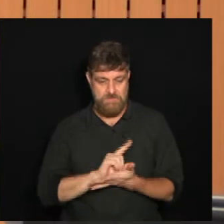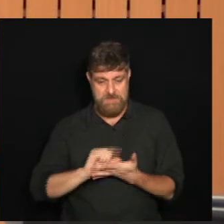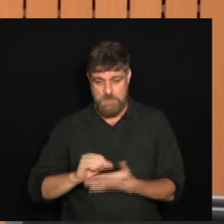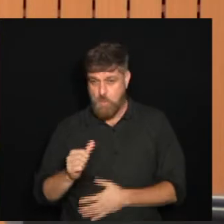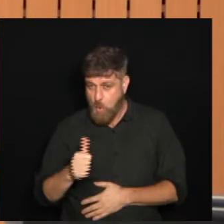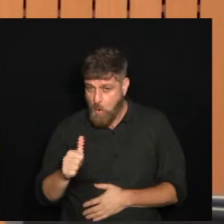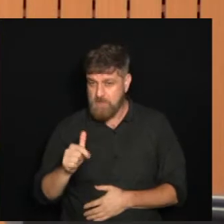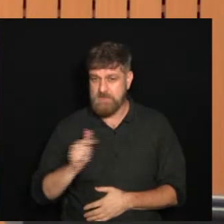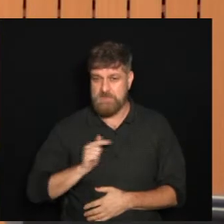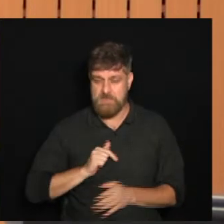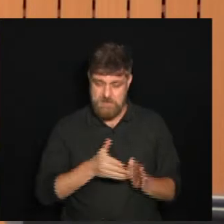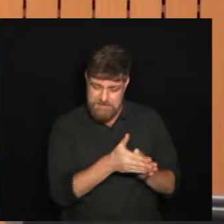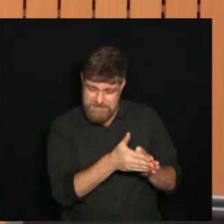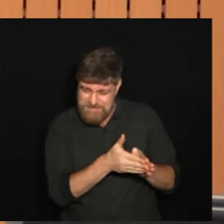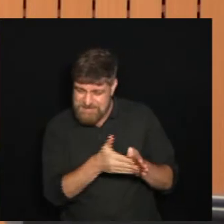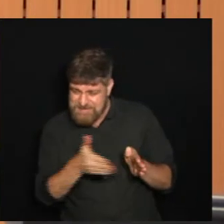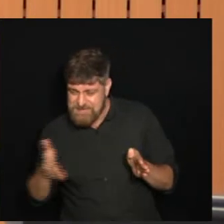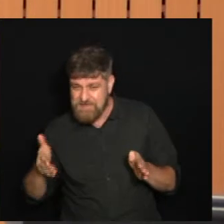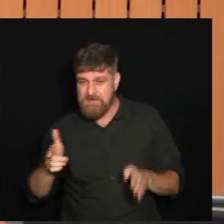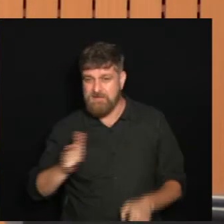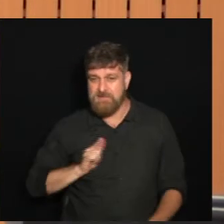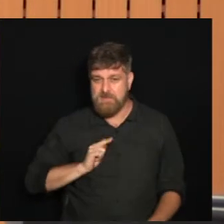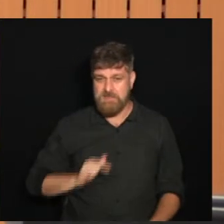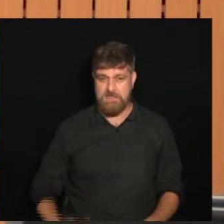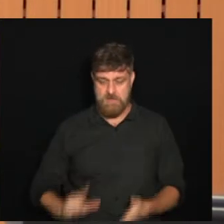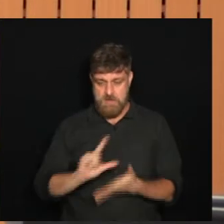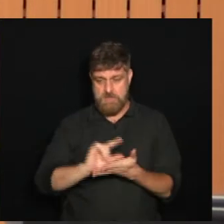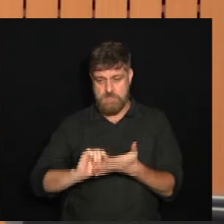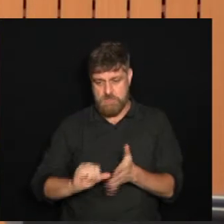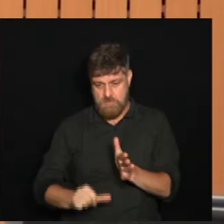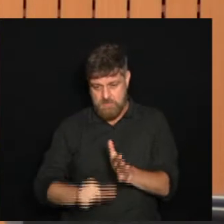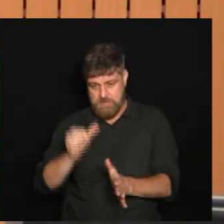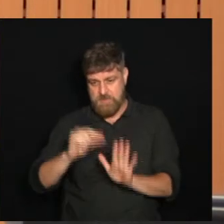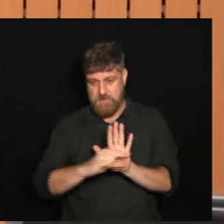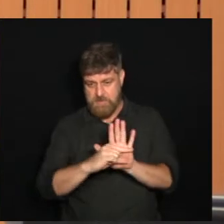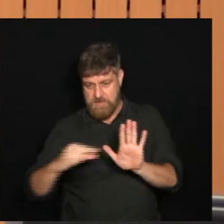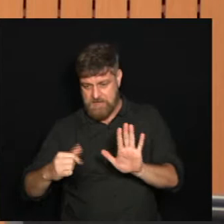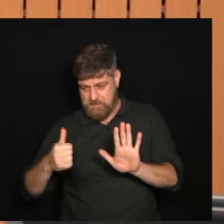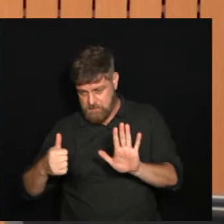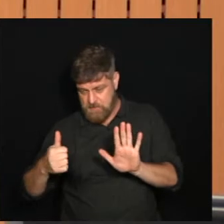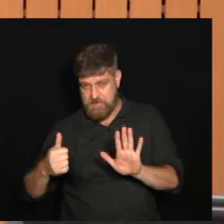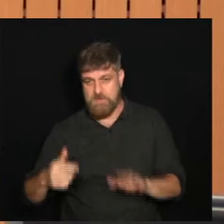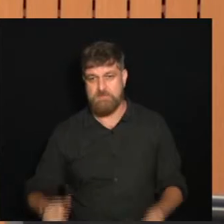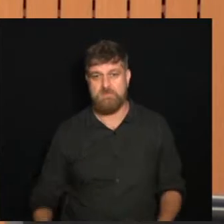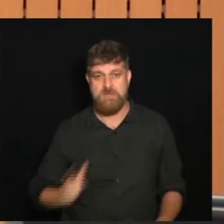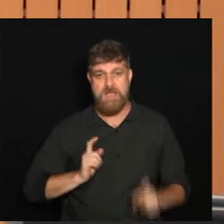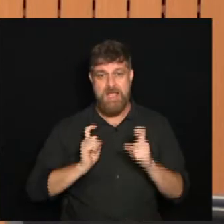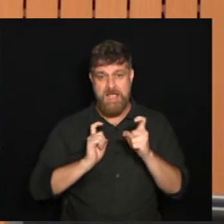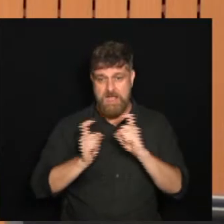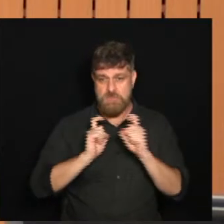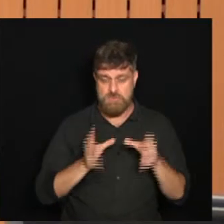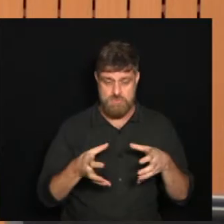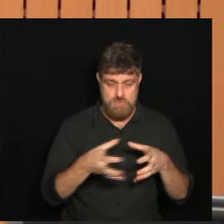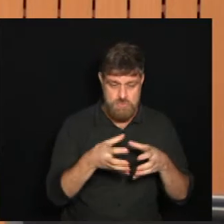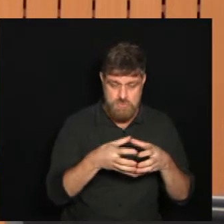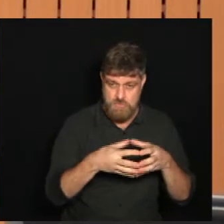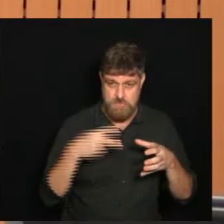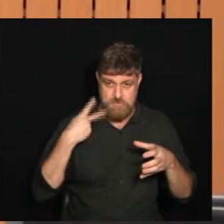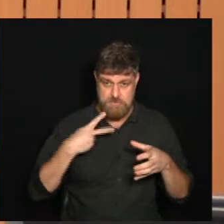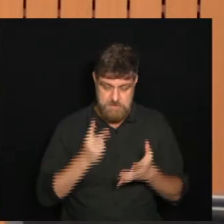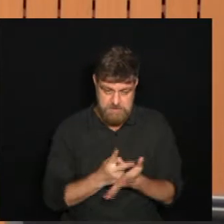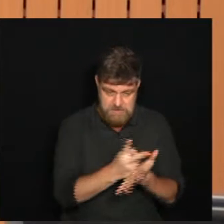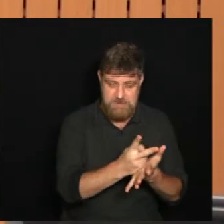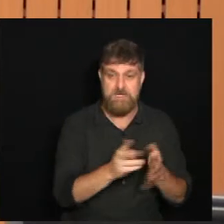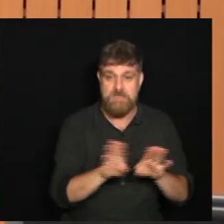Enquanto perdurar a situação excepcional referida no artigo 1º, parágrafo 1º, as reuniões das comissões permanentes da Casa